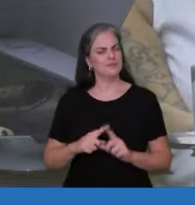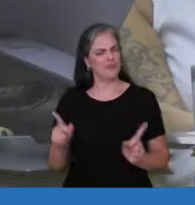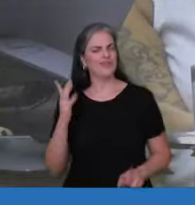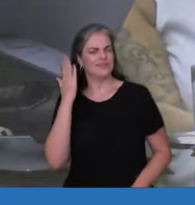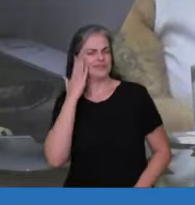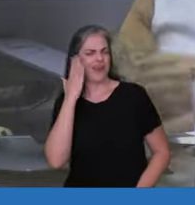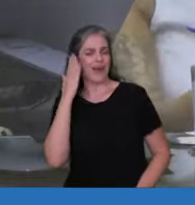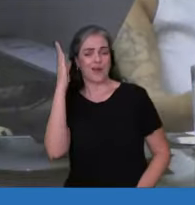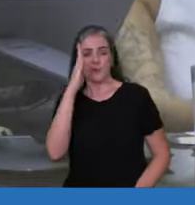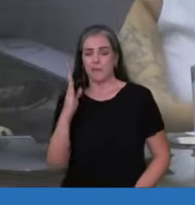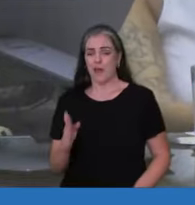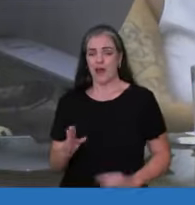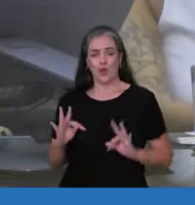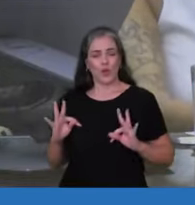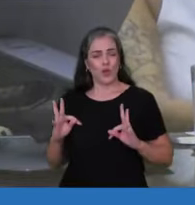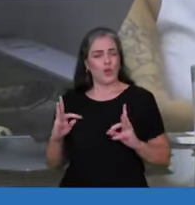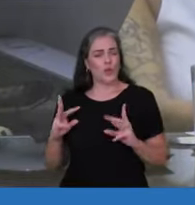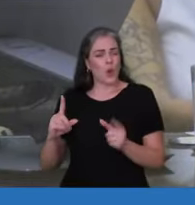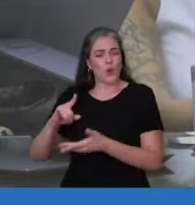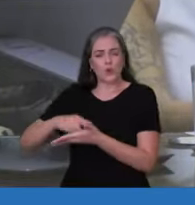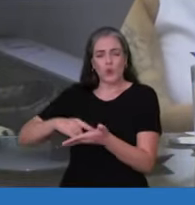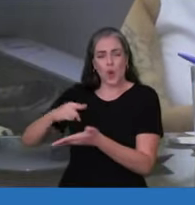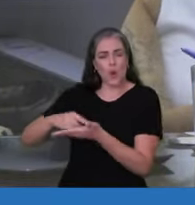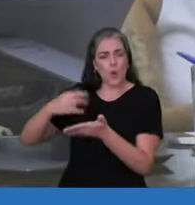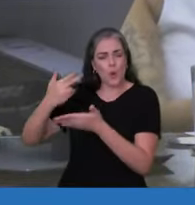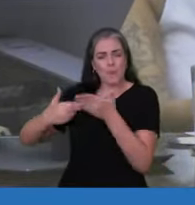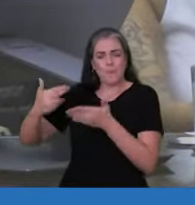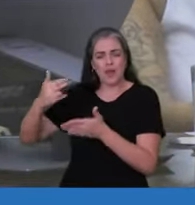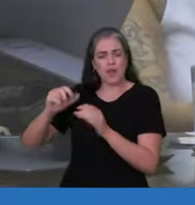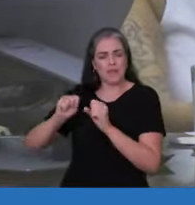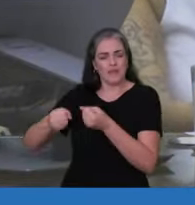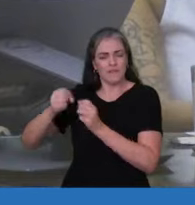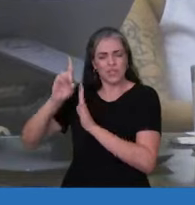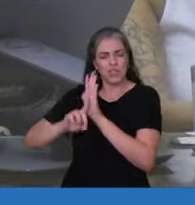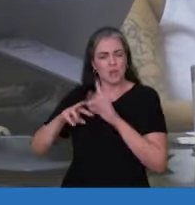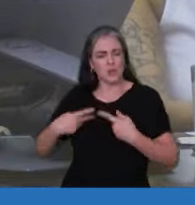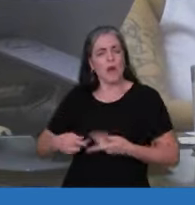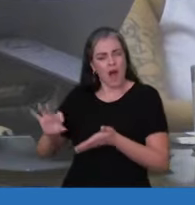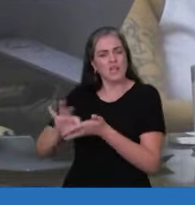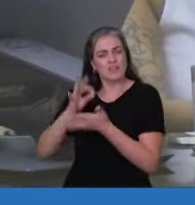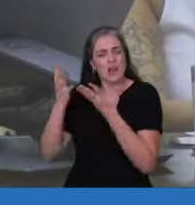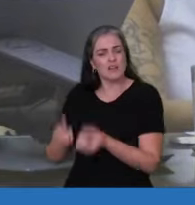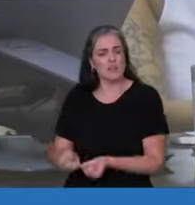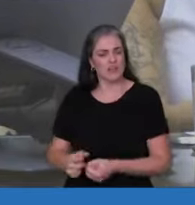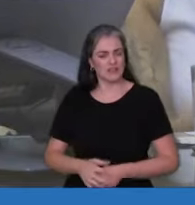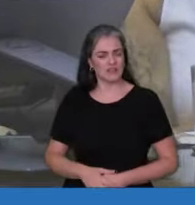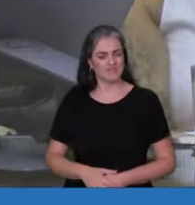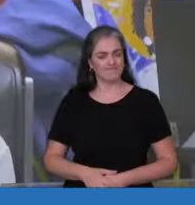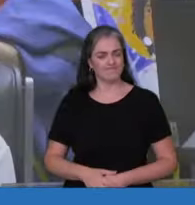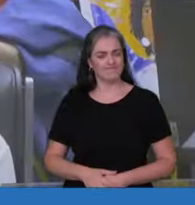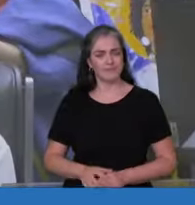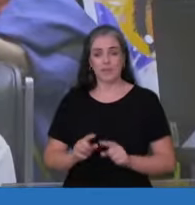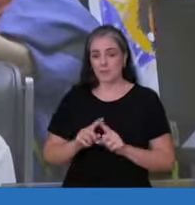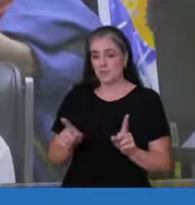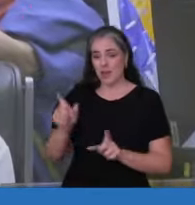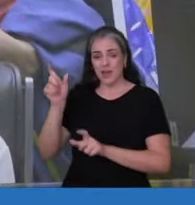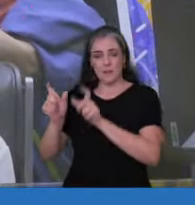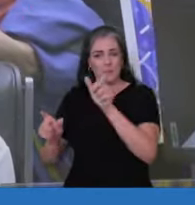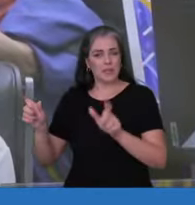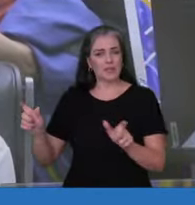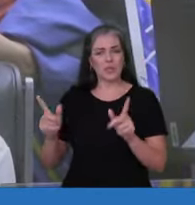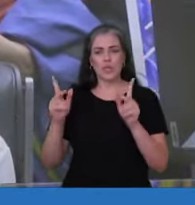os documentos de direitos humanos no plano internacional. Defensores e defensoras que, como Marielle, lutam intensamente